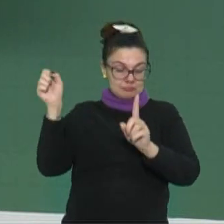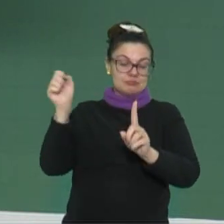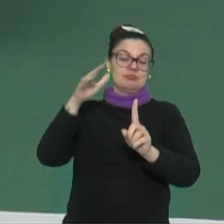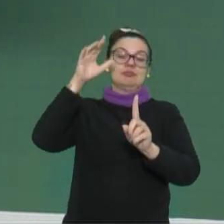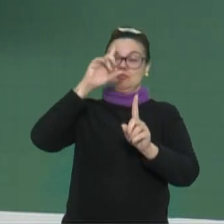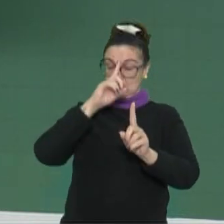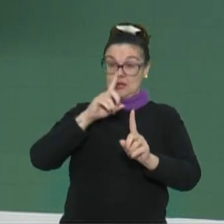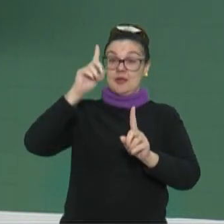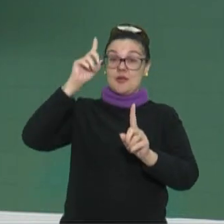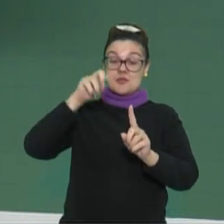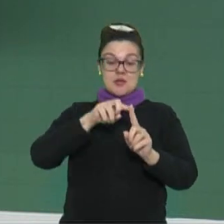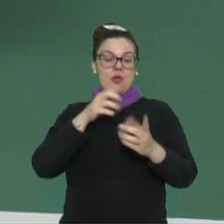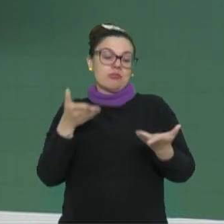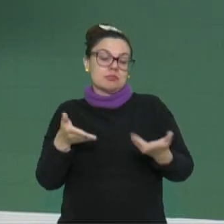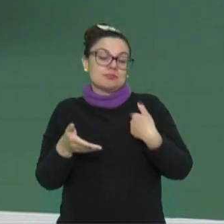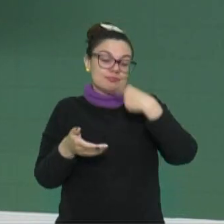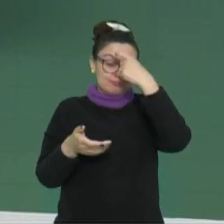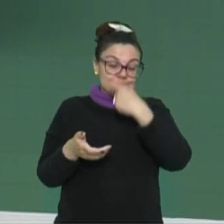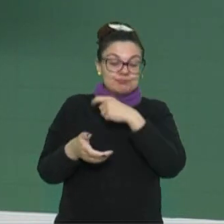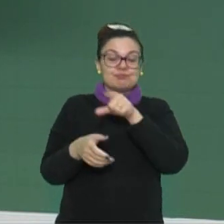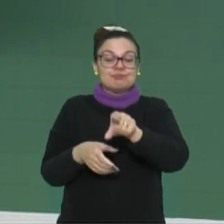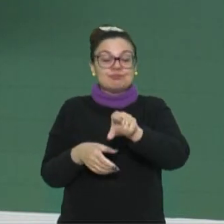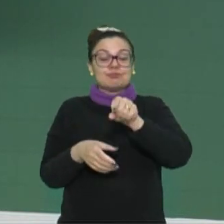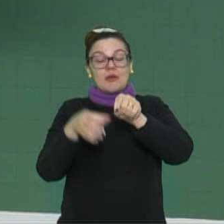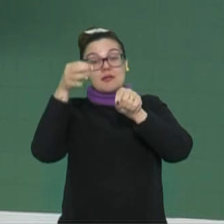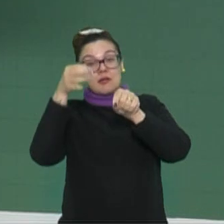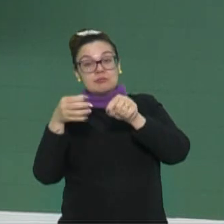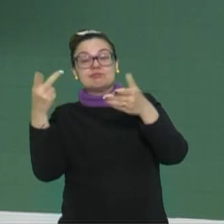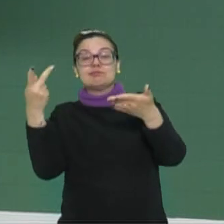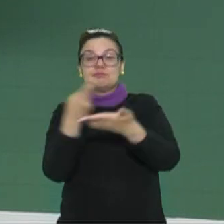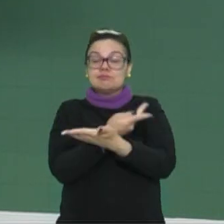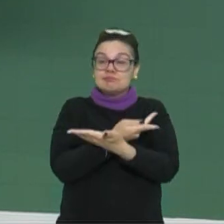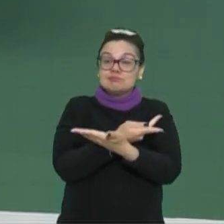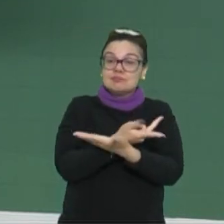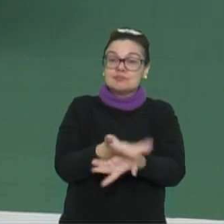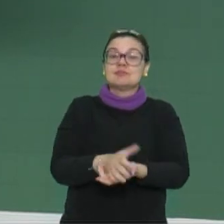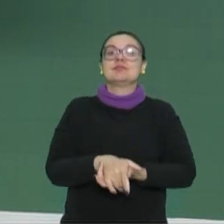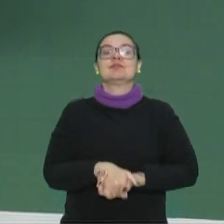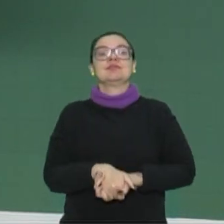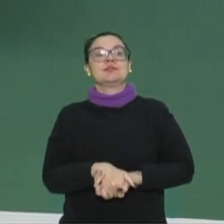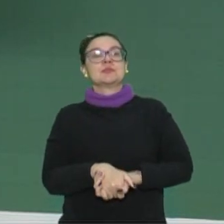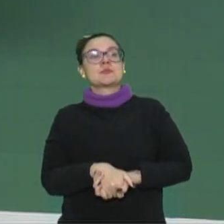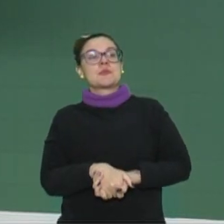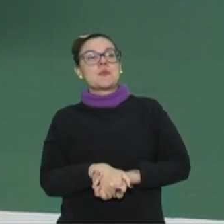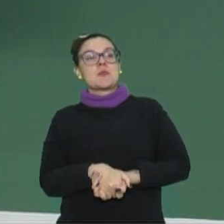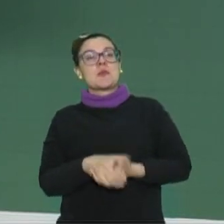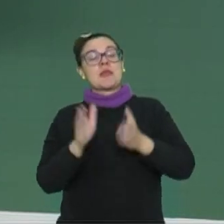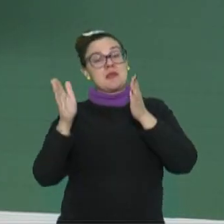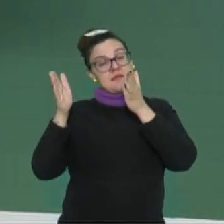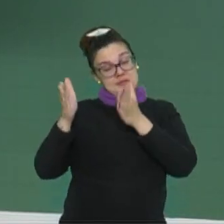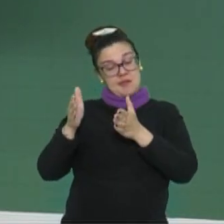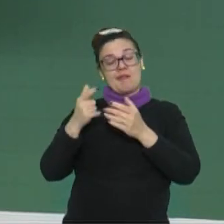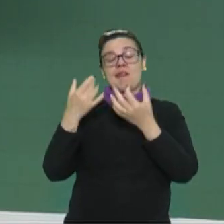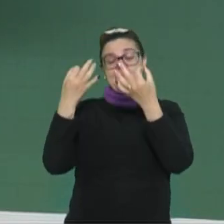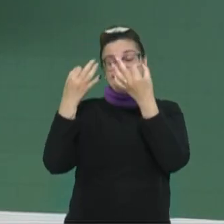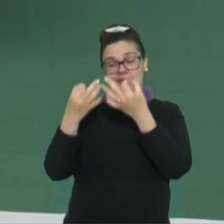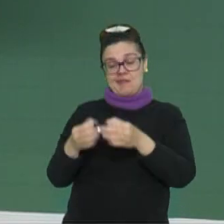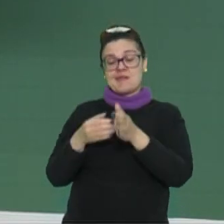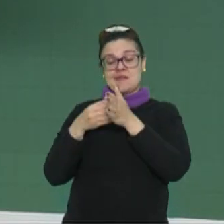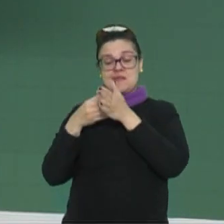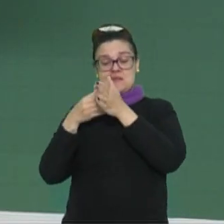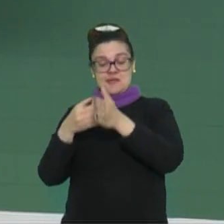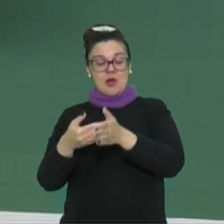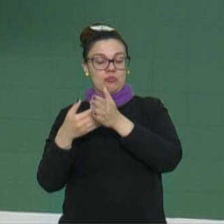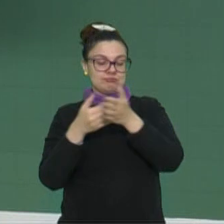Deus. Então agora cabe a ele decidir se ele vai para o certo ou para o errado. Se de fato ele vai acertar ou